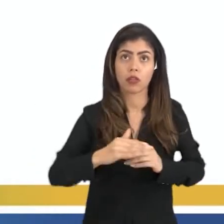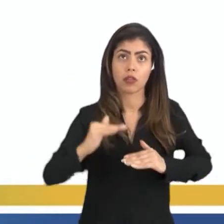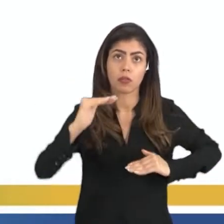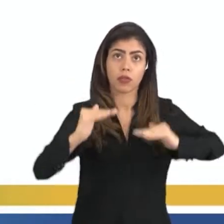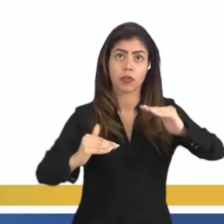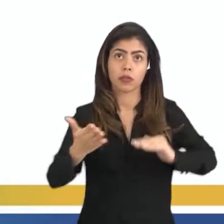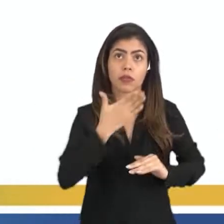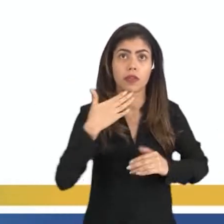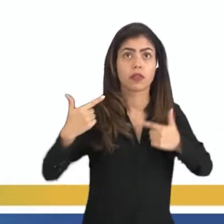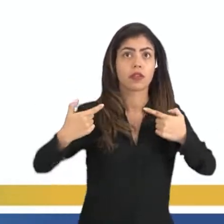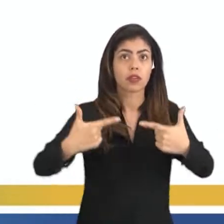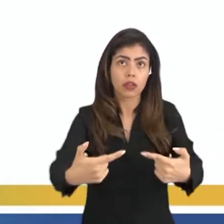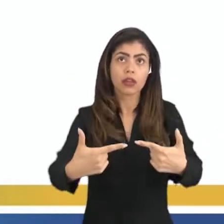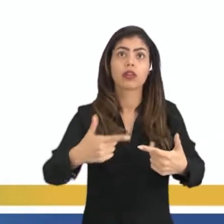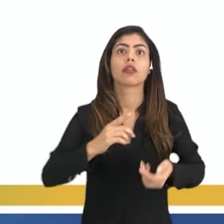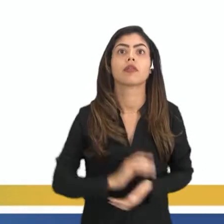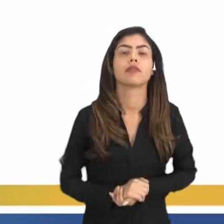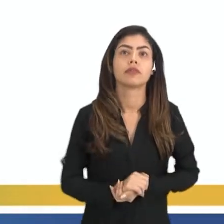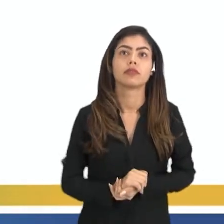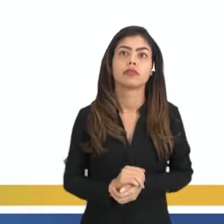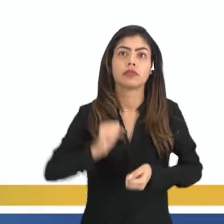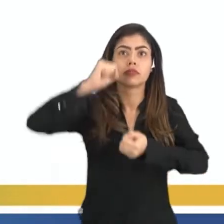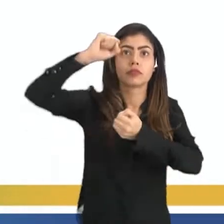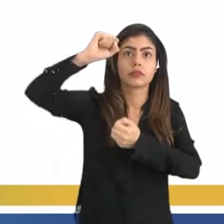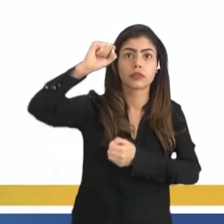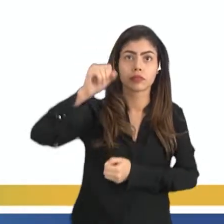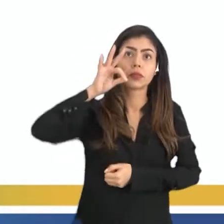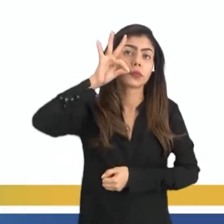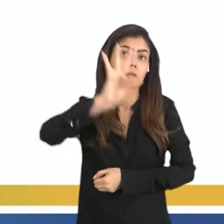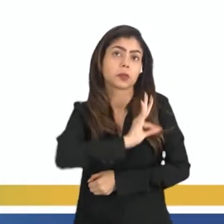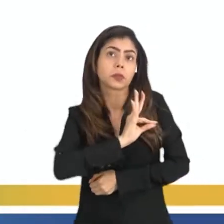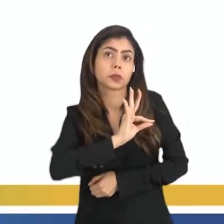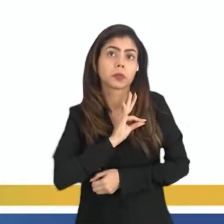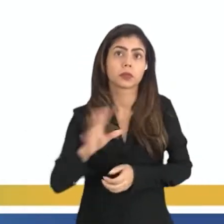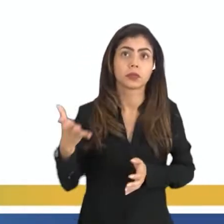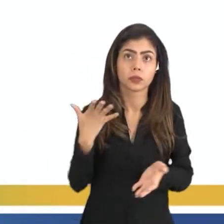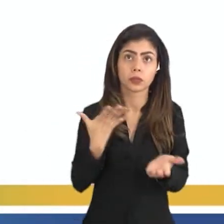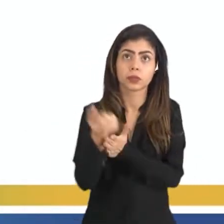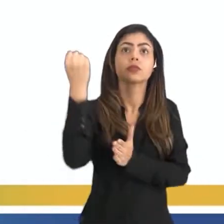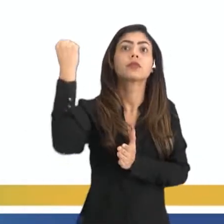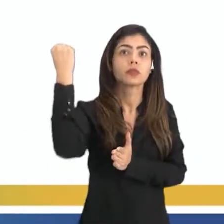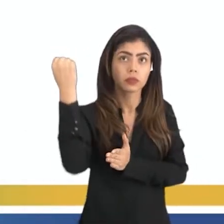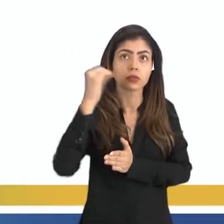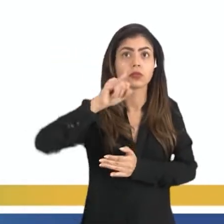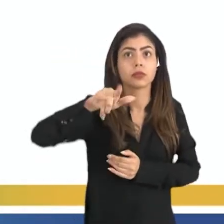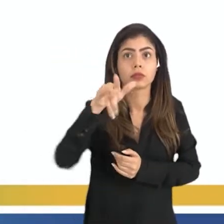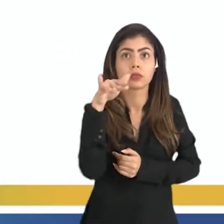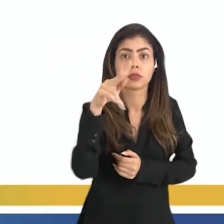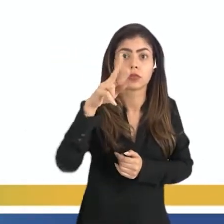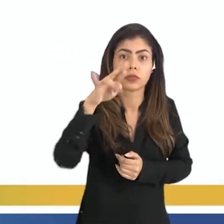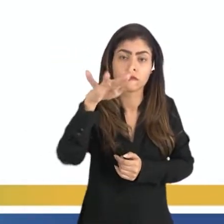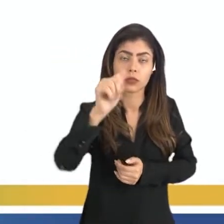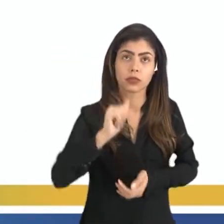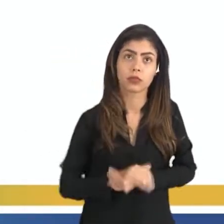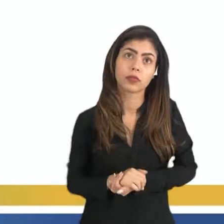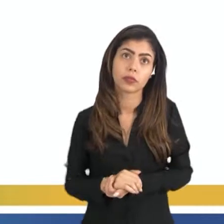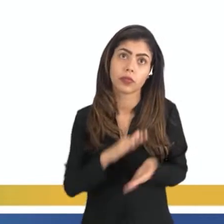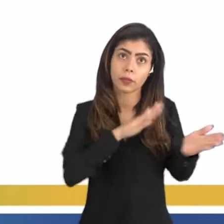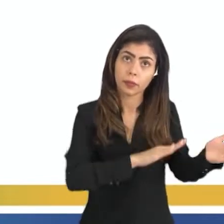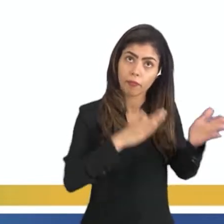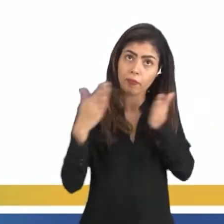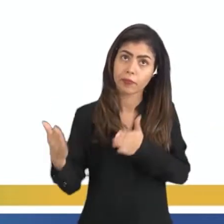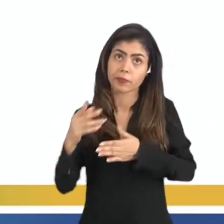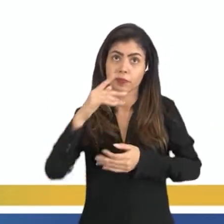paraquedas como equipamento de guerra, lançando militares para conquistar a ilha da Creta. E a partir